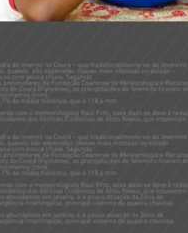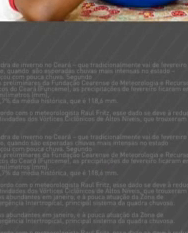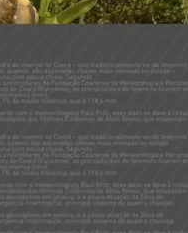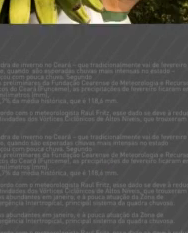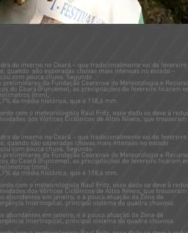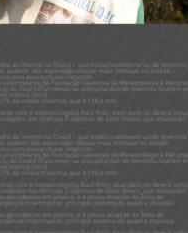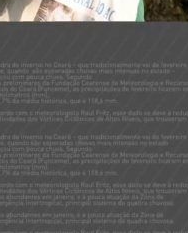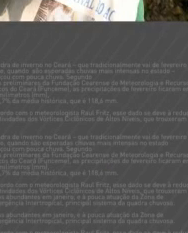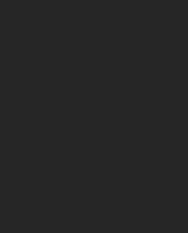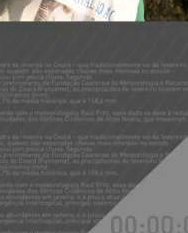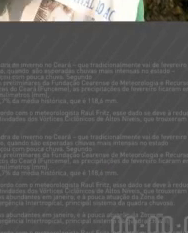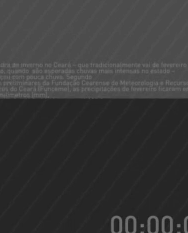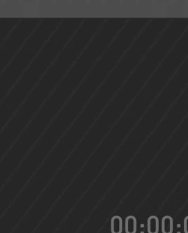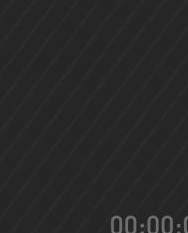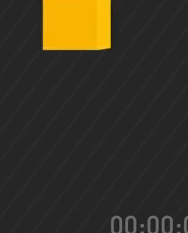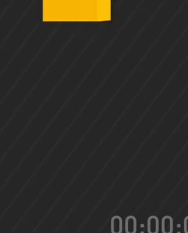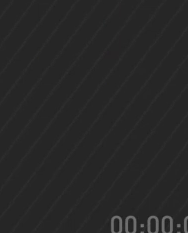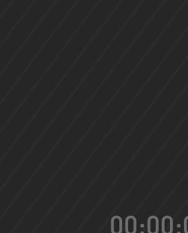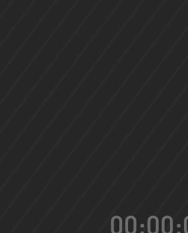p